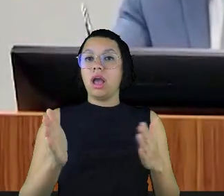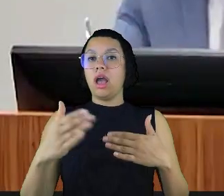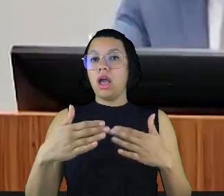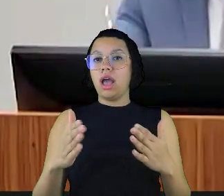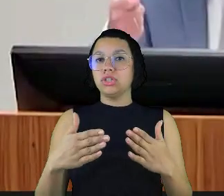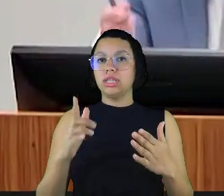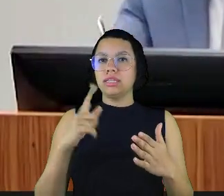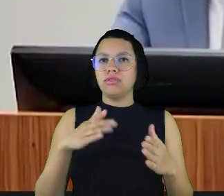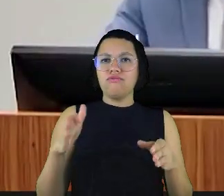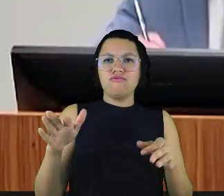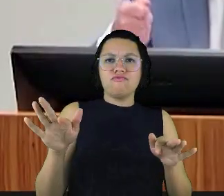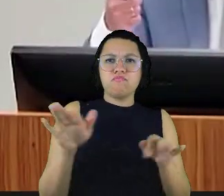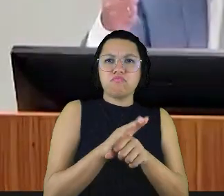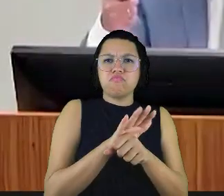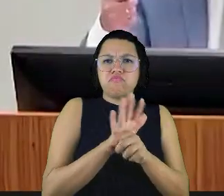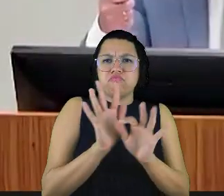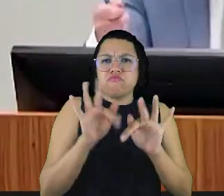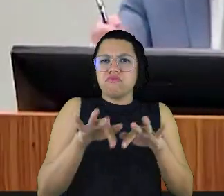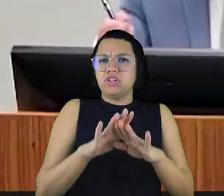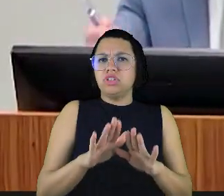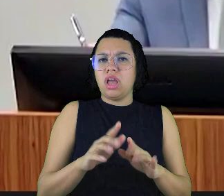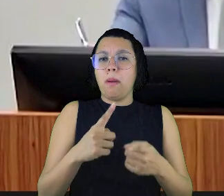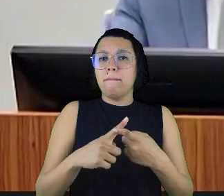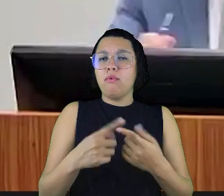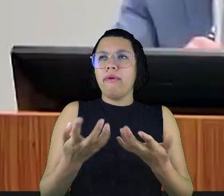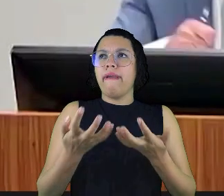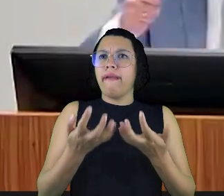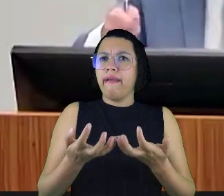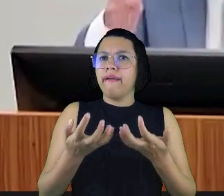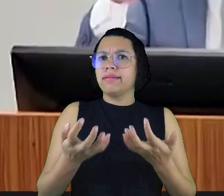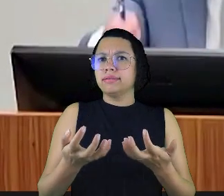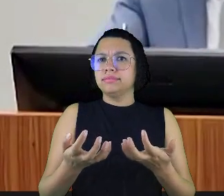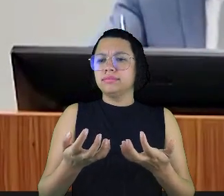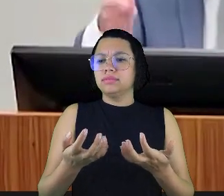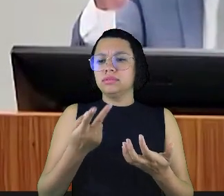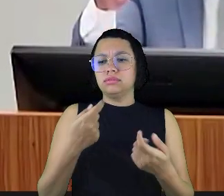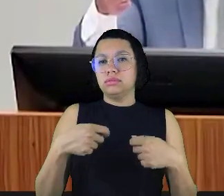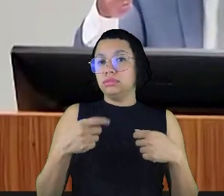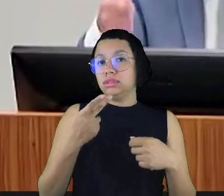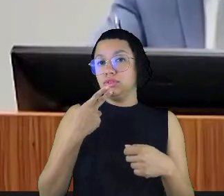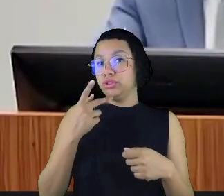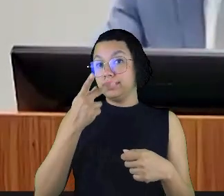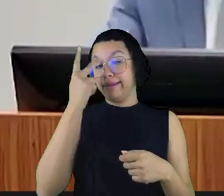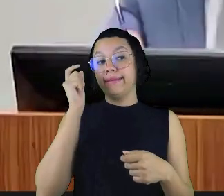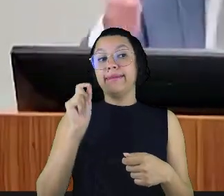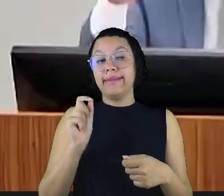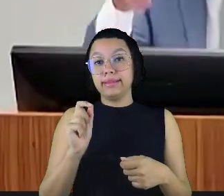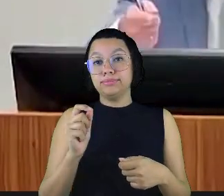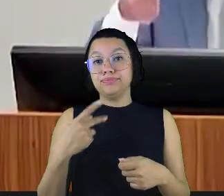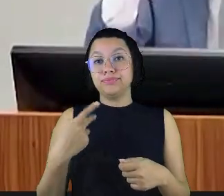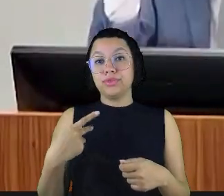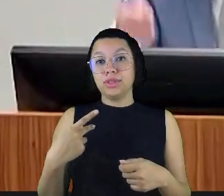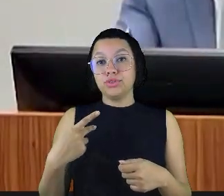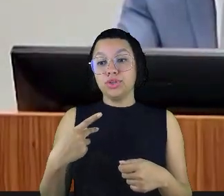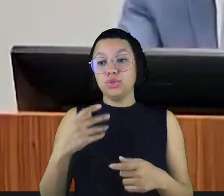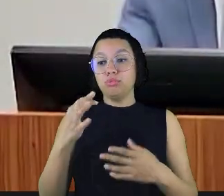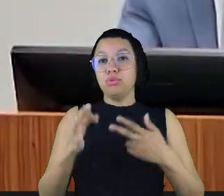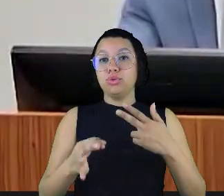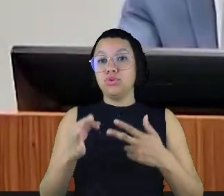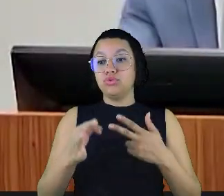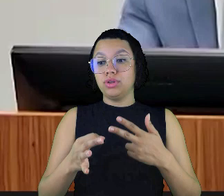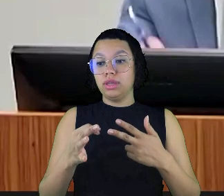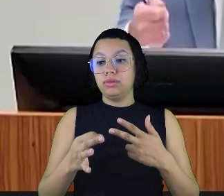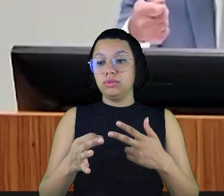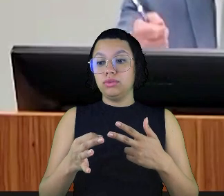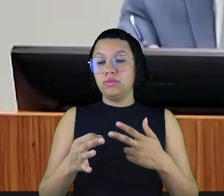porque querem, né? Eu não preciso dizer quem, que a gente, poder judiciário, fique lacrado dentro